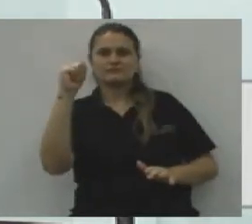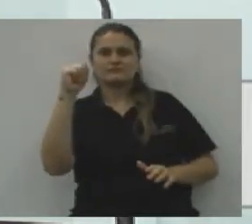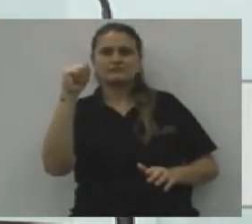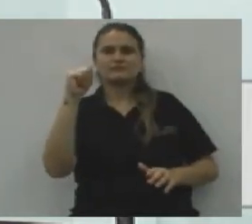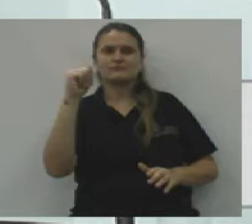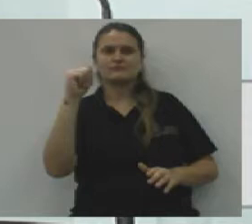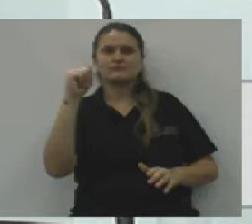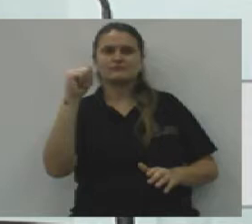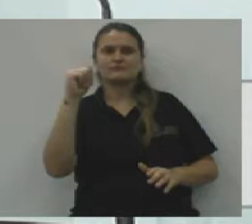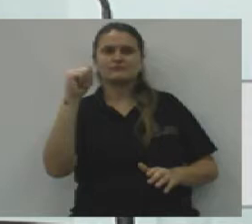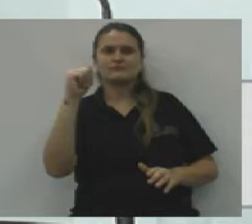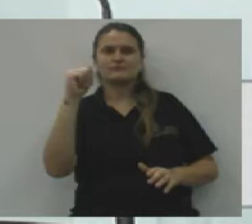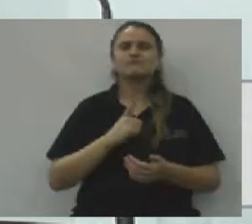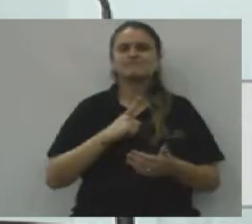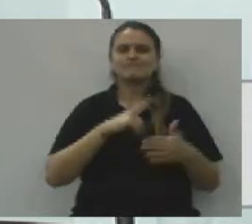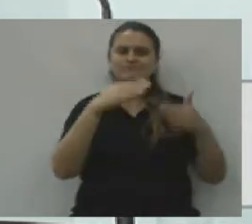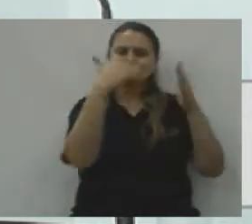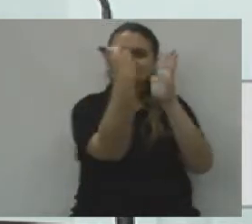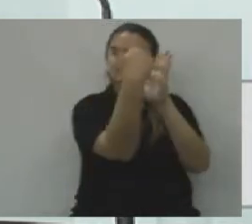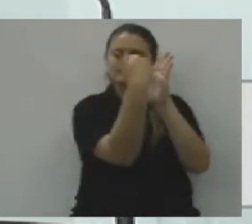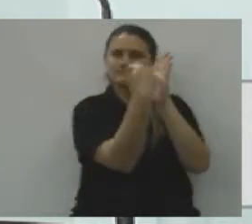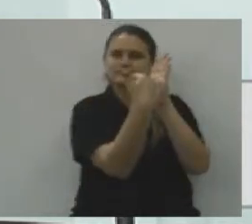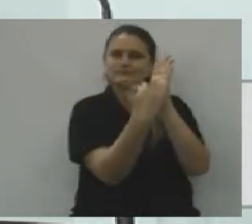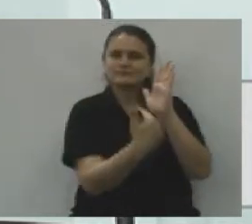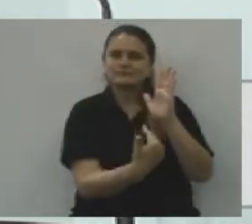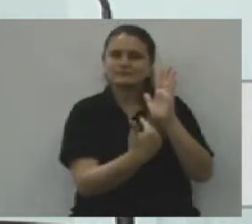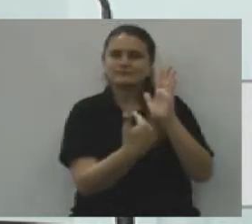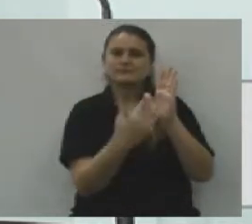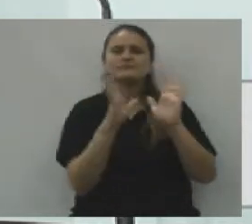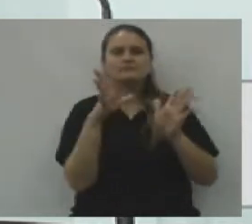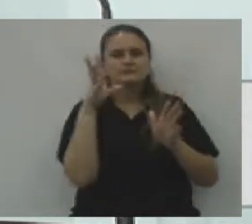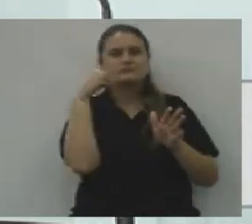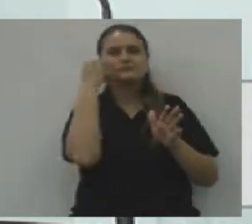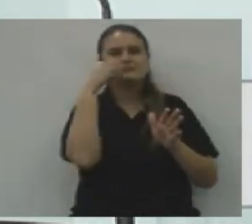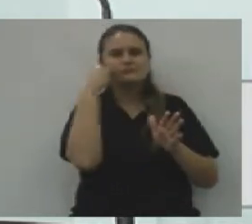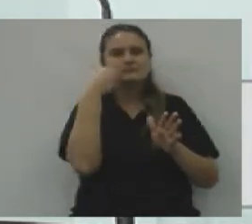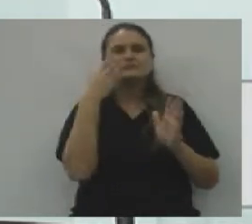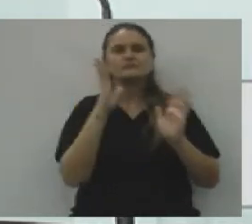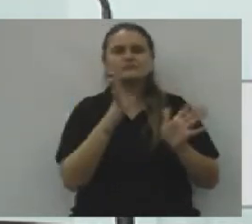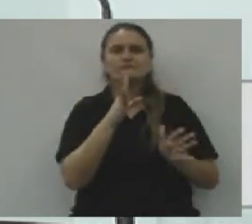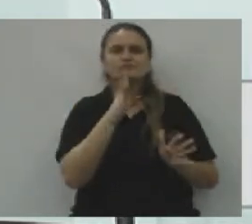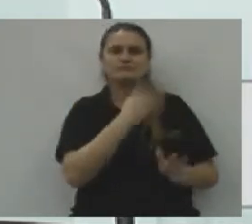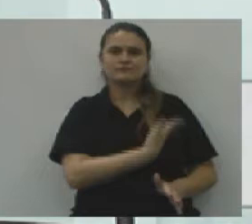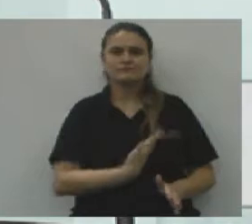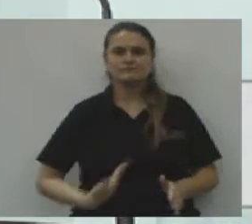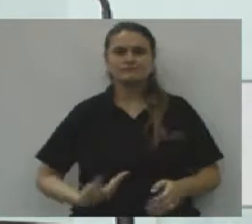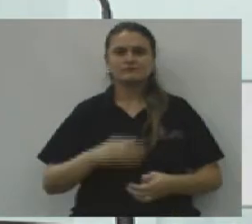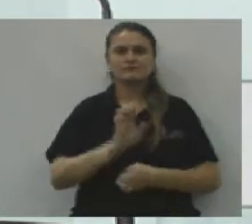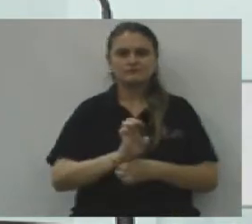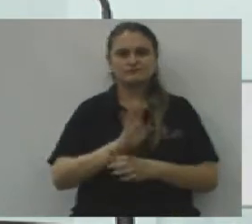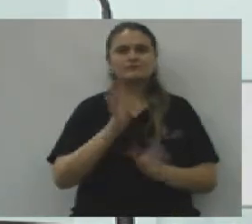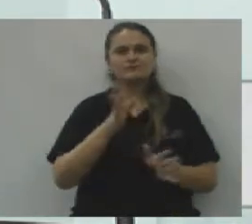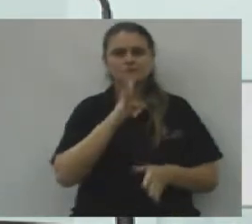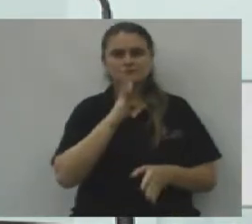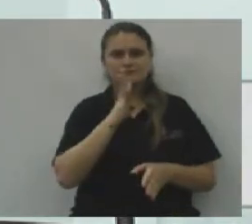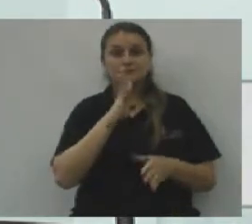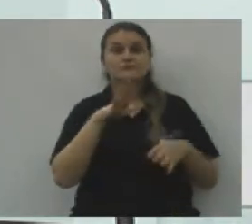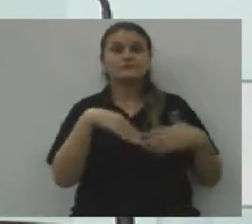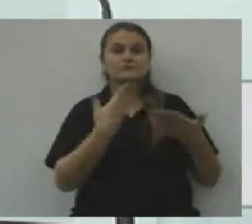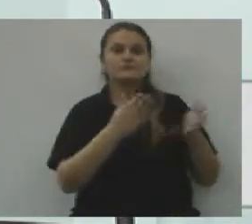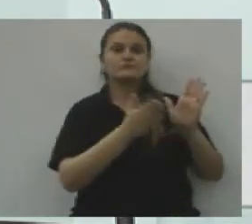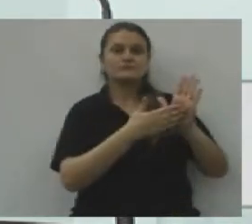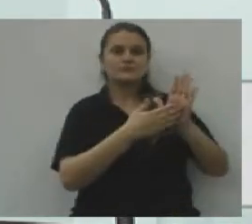Abandono Escolar, com já experimentada pelo governo do Estado e que ele será, a partir dessa